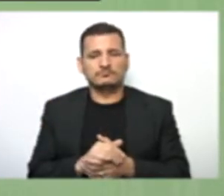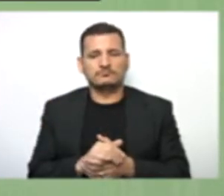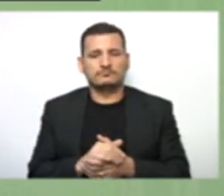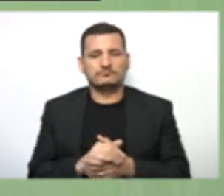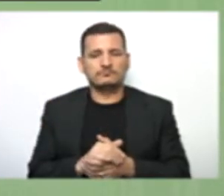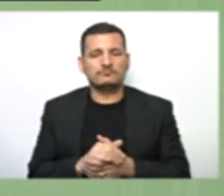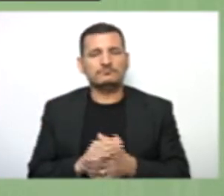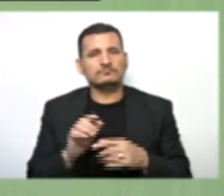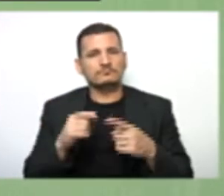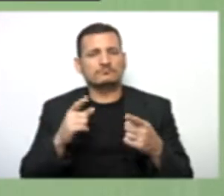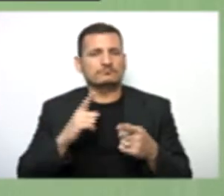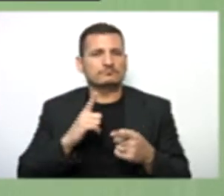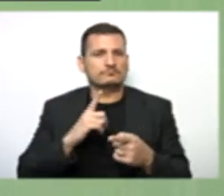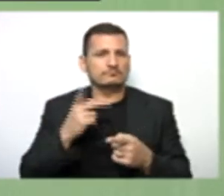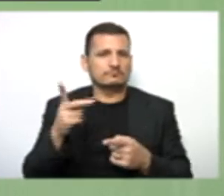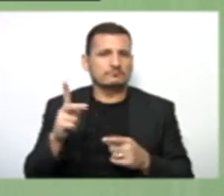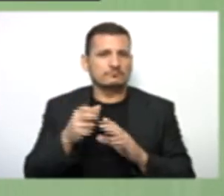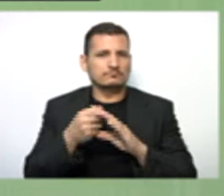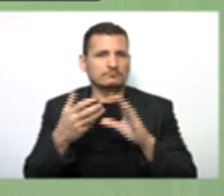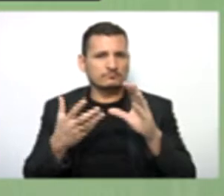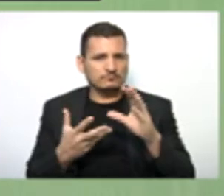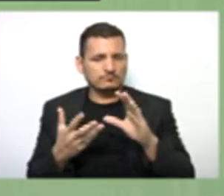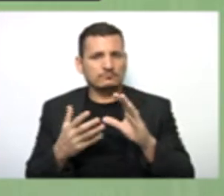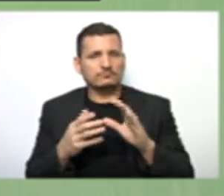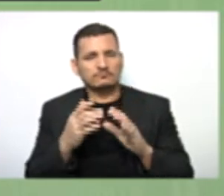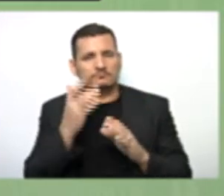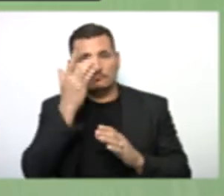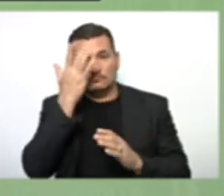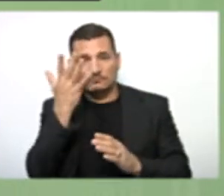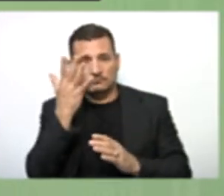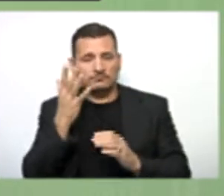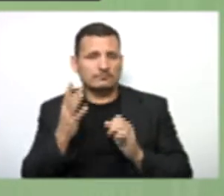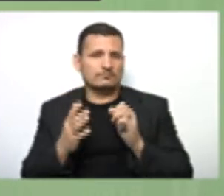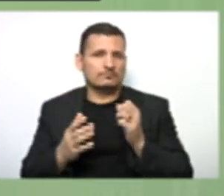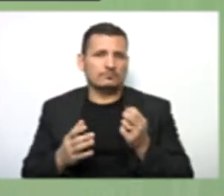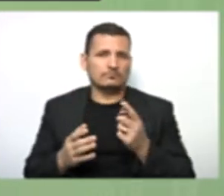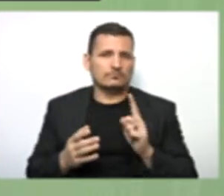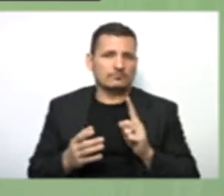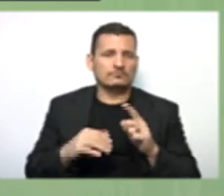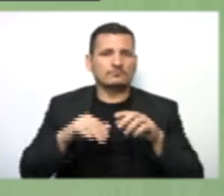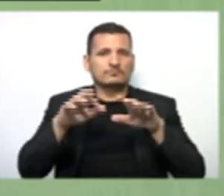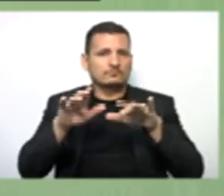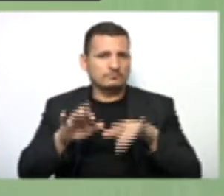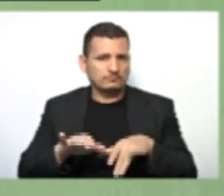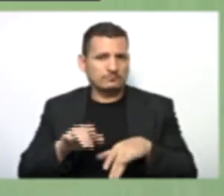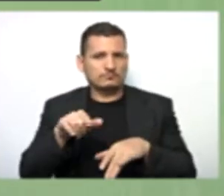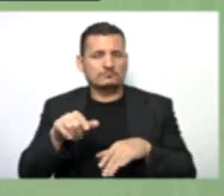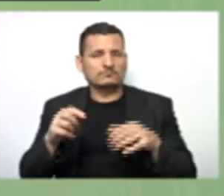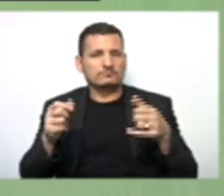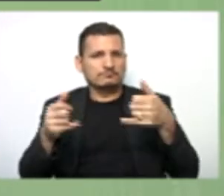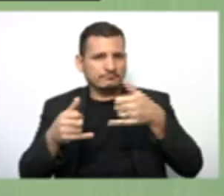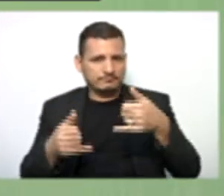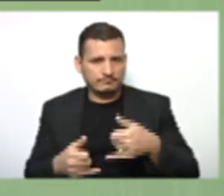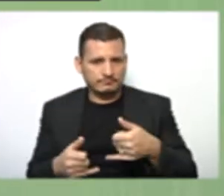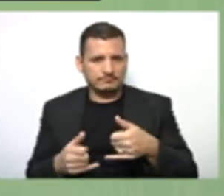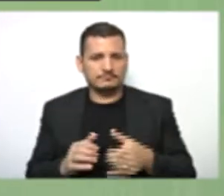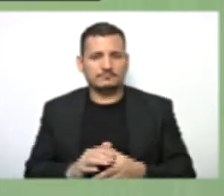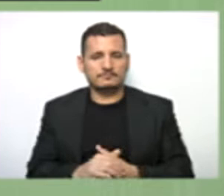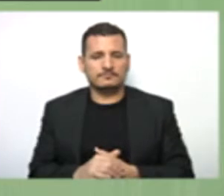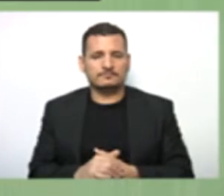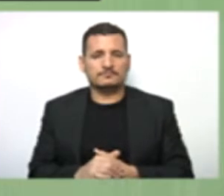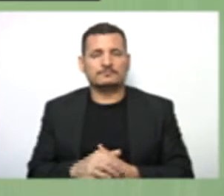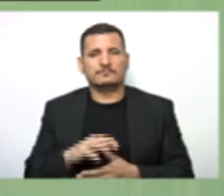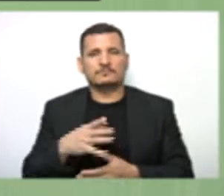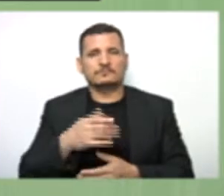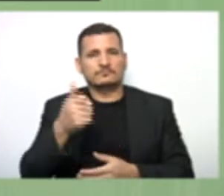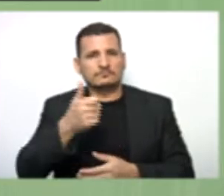ter as suas características, mas de facilitar ou não a escrita desse código. Então, a primeira etapa,